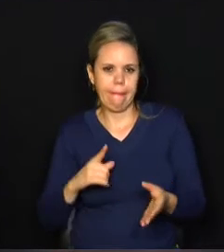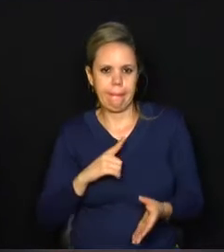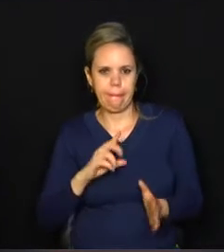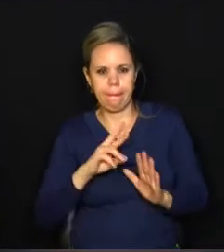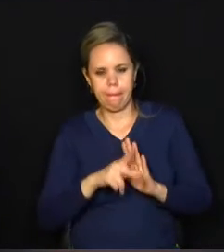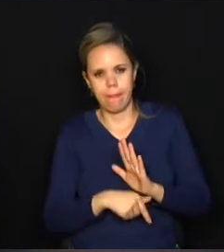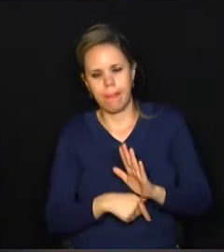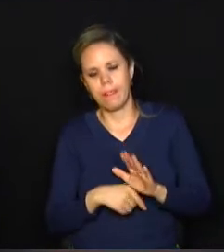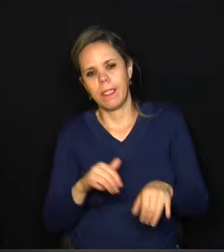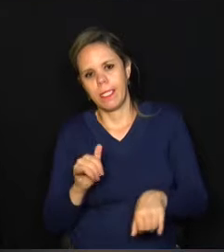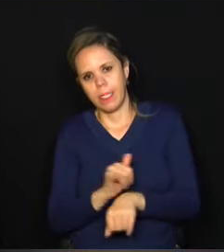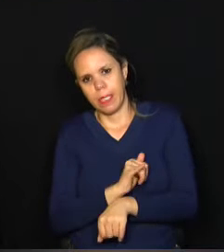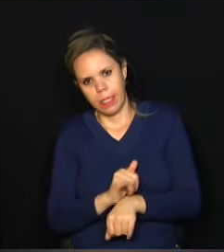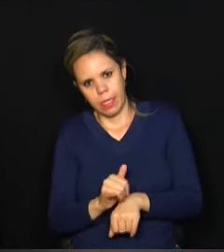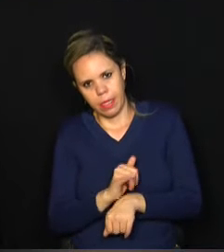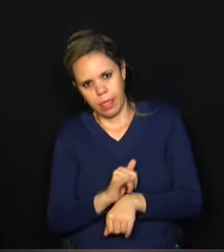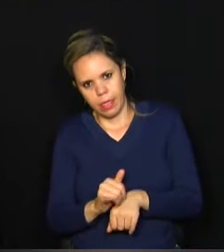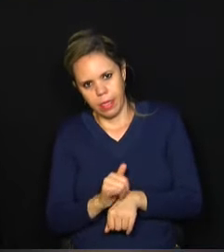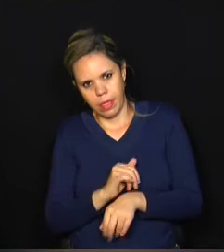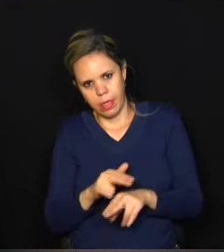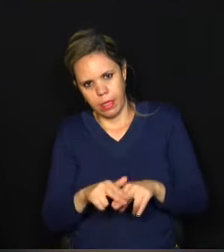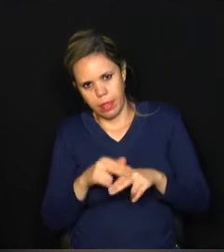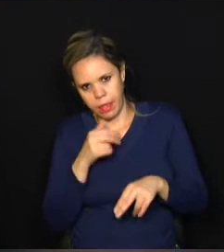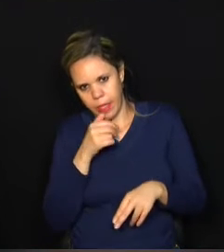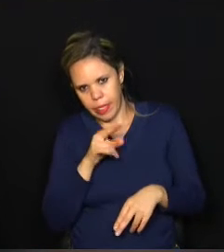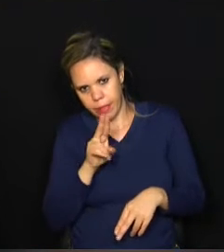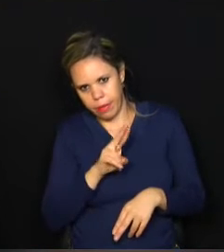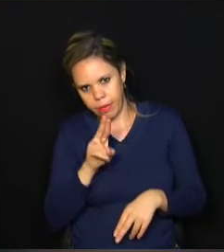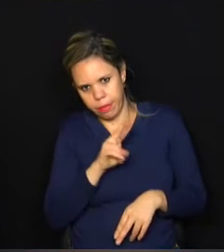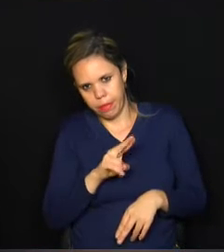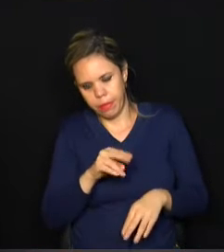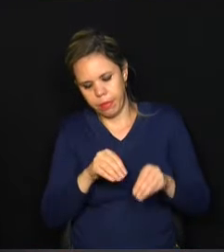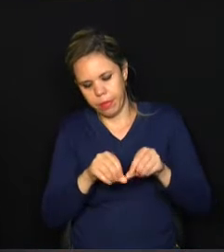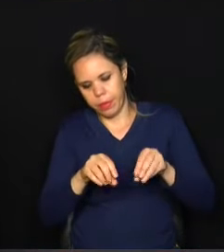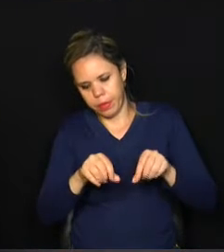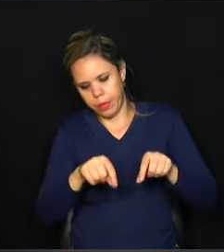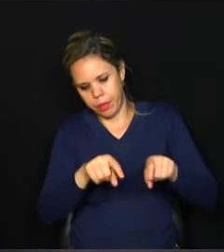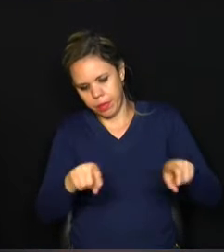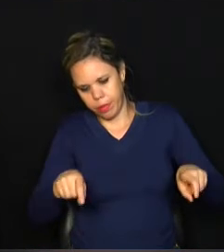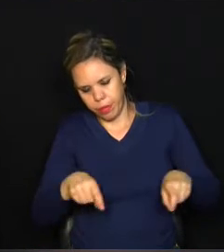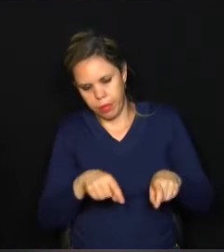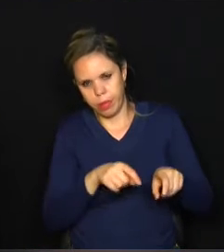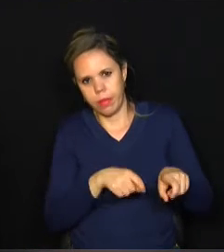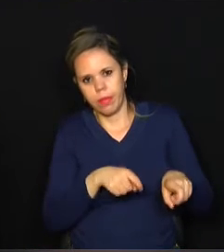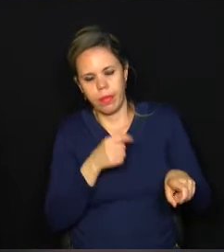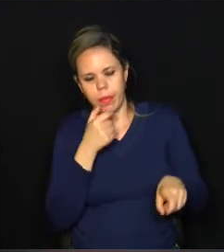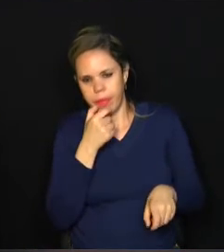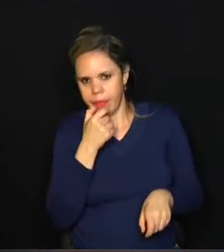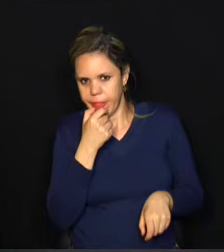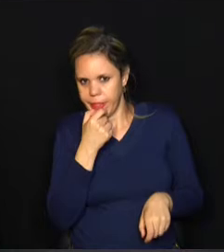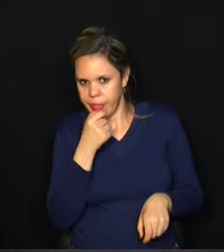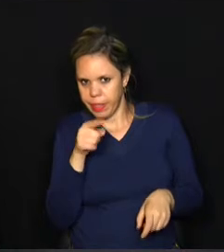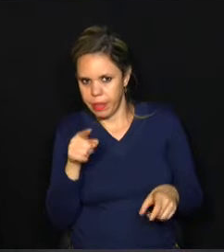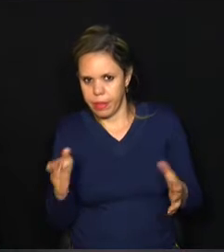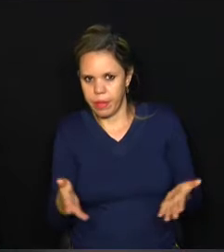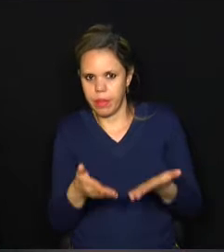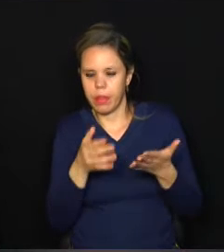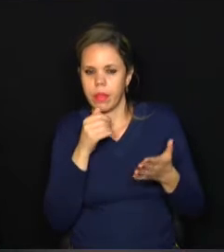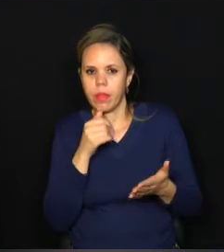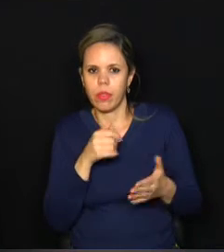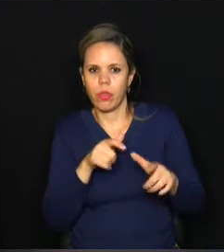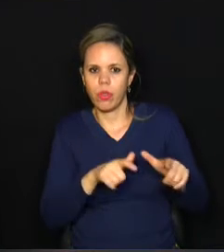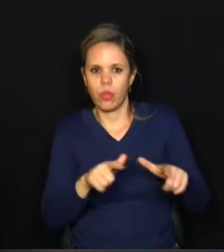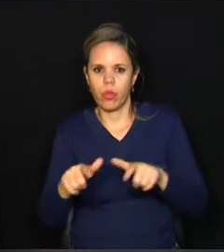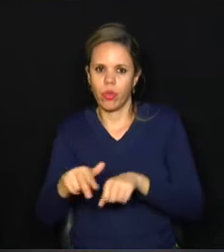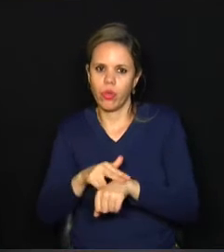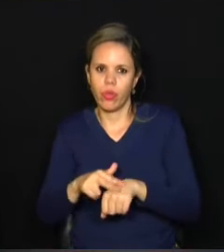de diretrizes do devido correto do uso e ocupação do solo, essa questão de você promover aí áreas verdes,